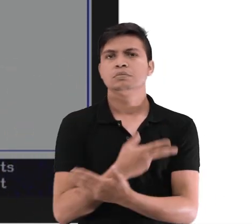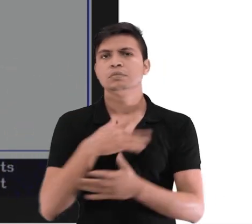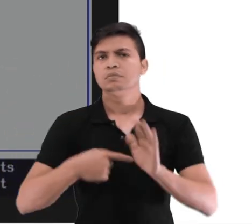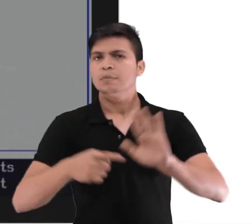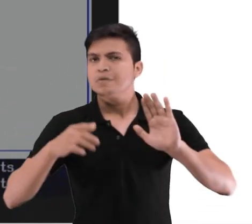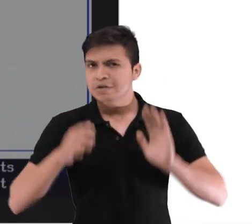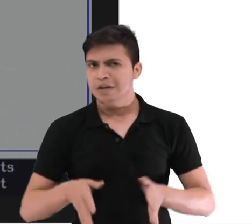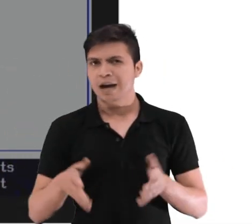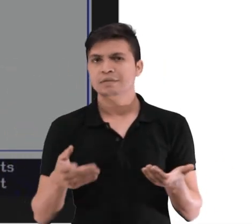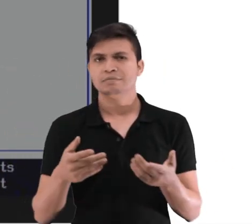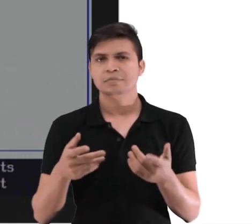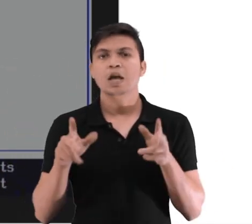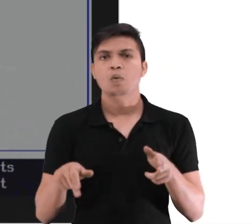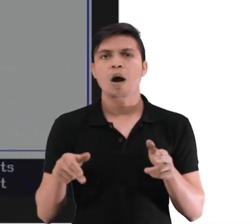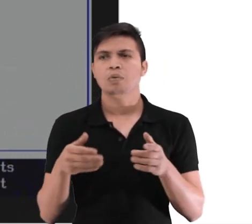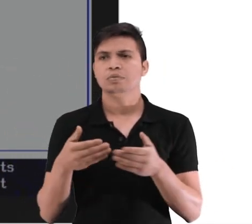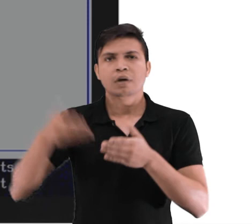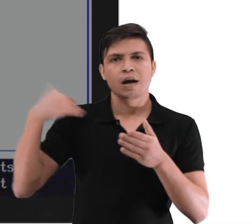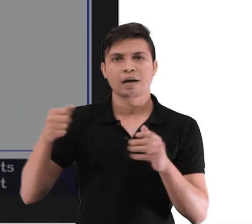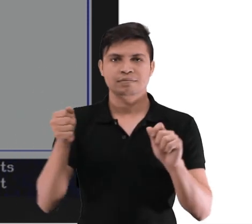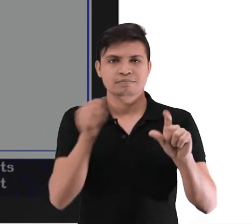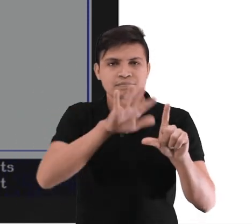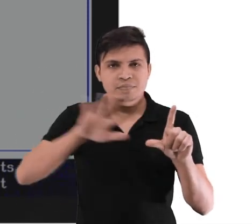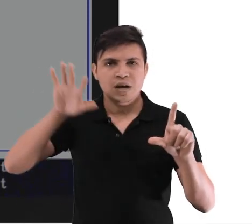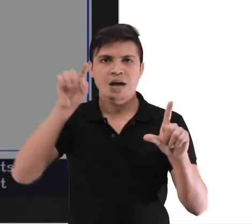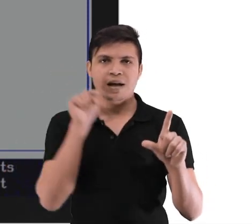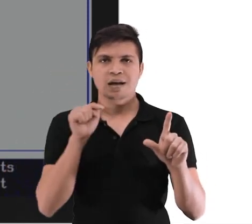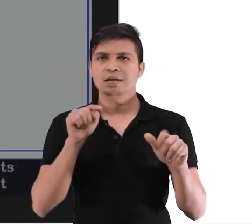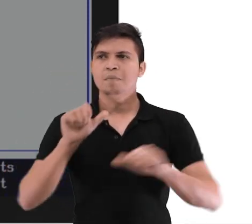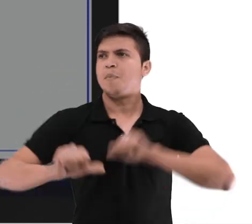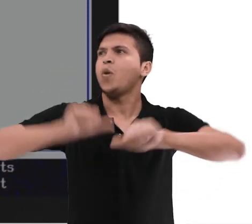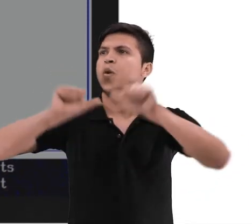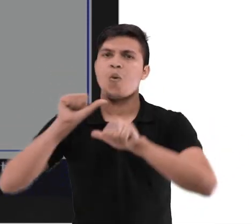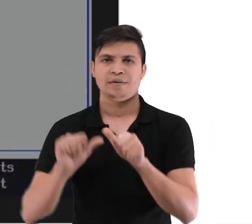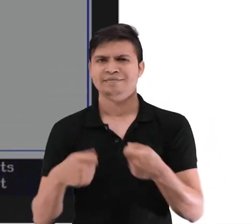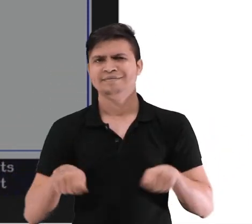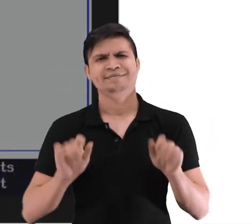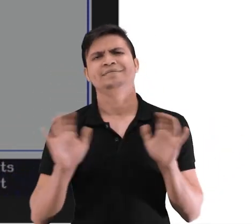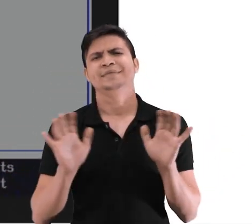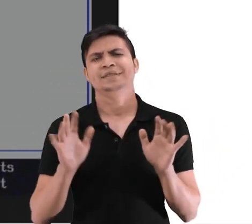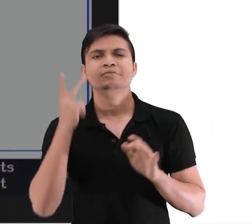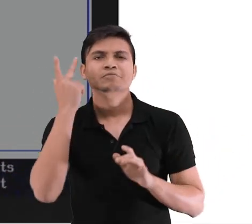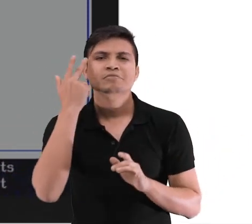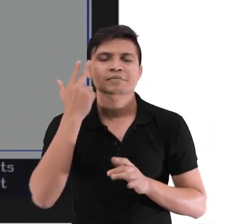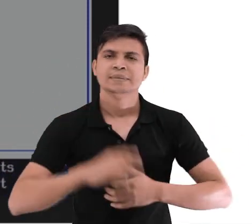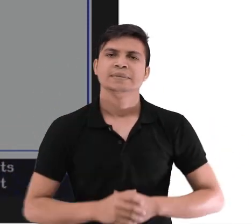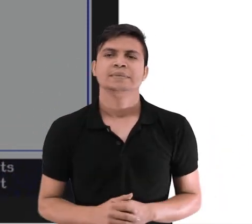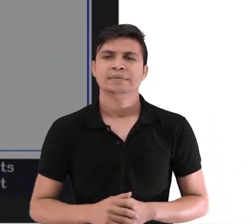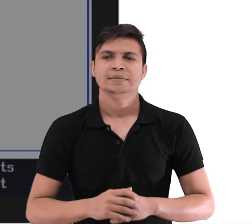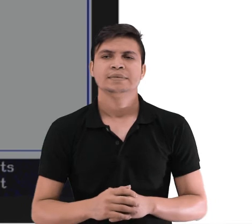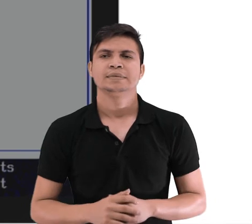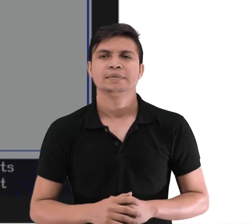aba anterior, nós não precisamos também fazer muitas alterações, certo? Vamos passar para a parte